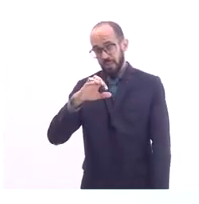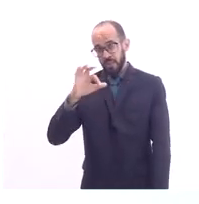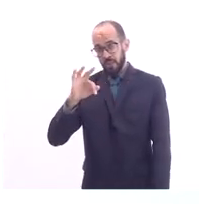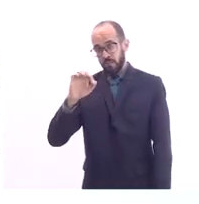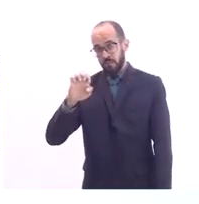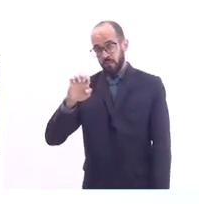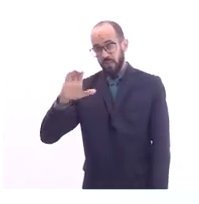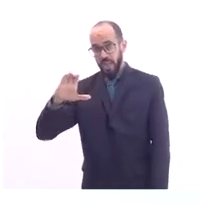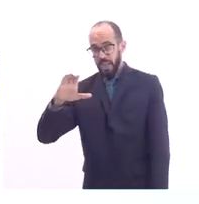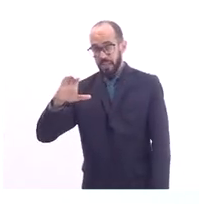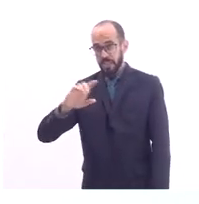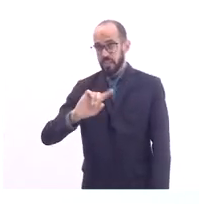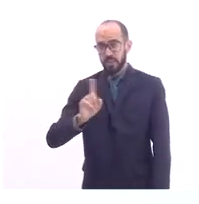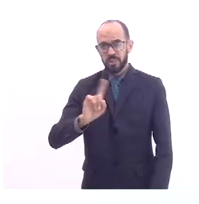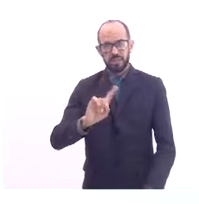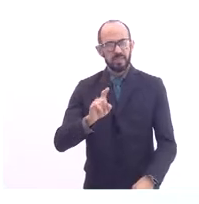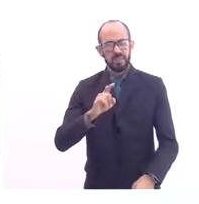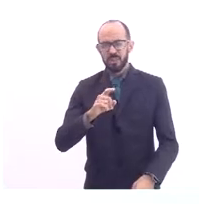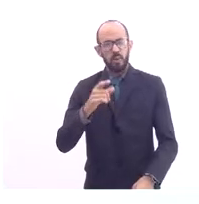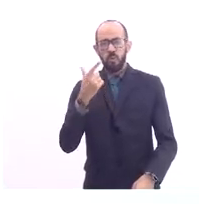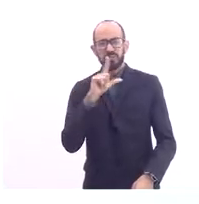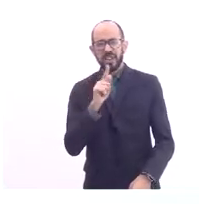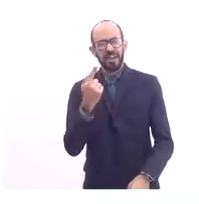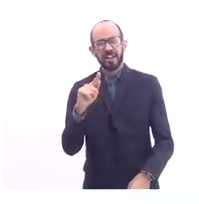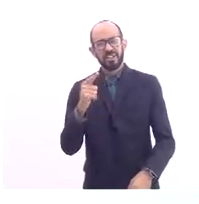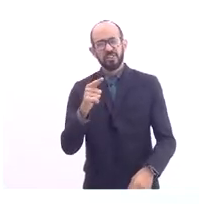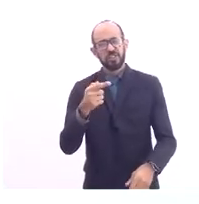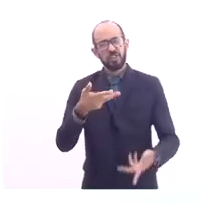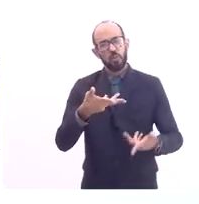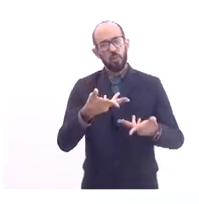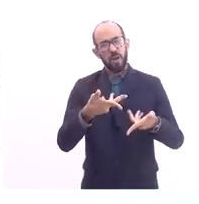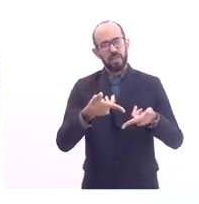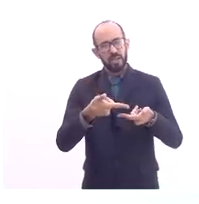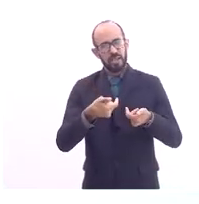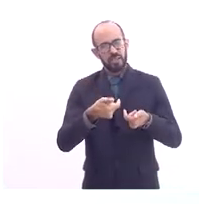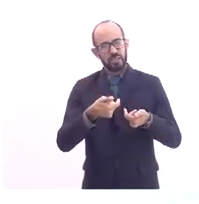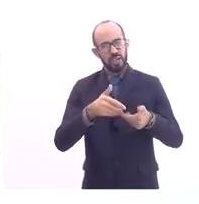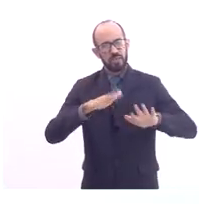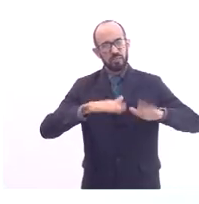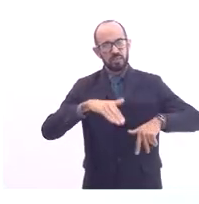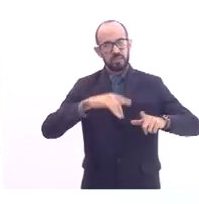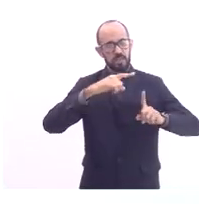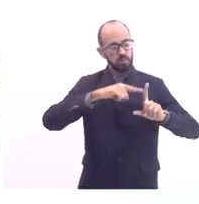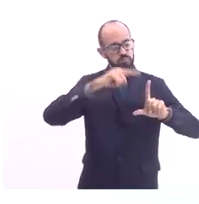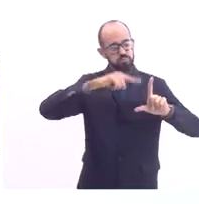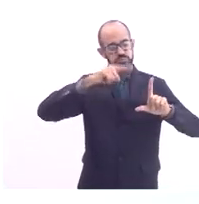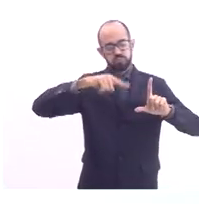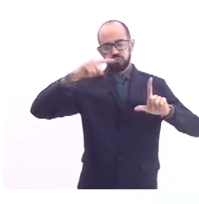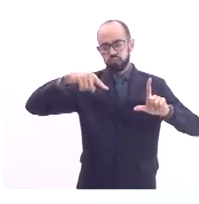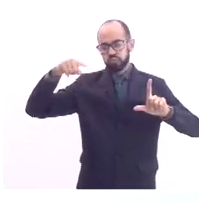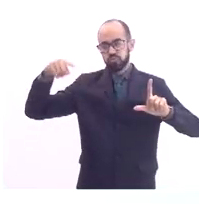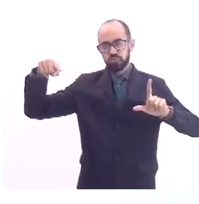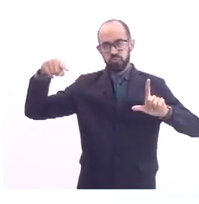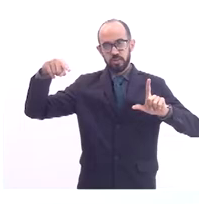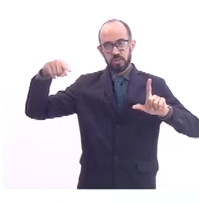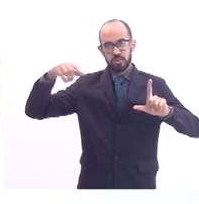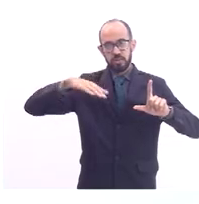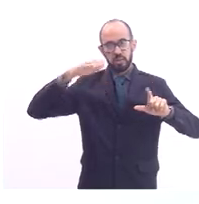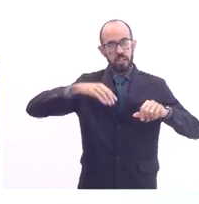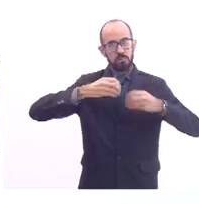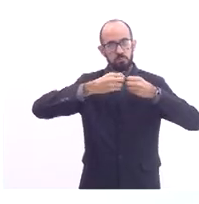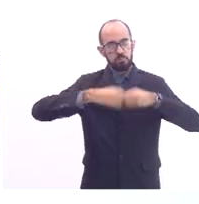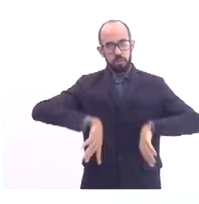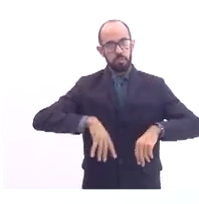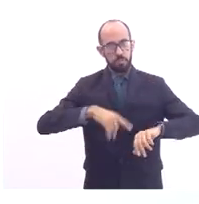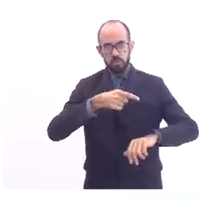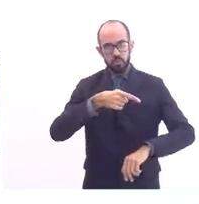garantam qualidade, de fato, para o setor industrial. Às vezes, você tem flutuação de demanda que você não tem interrupção, você derruba o sistema. Eu mesmo